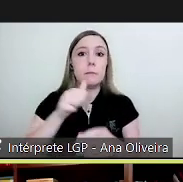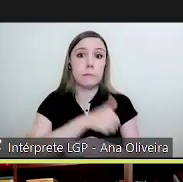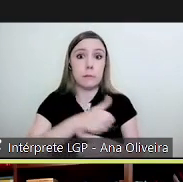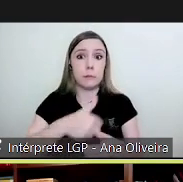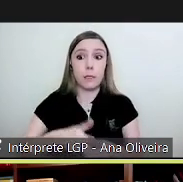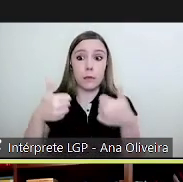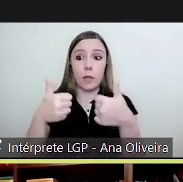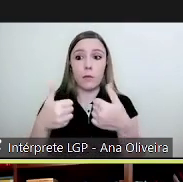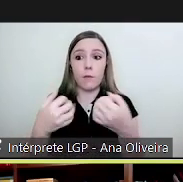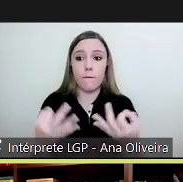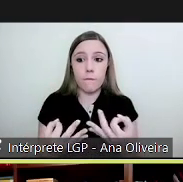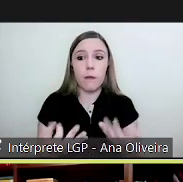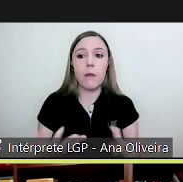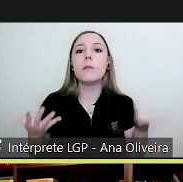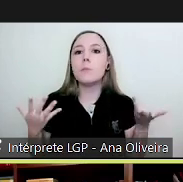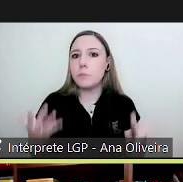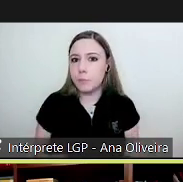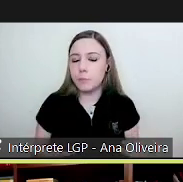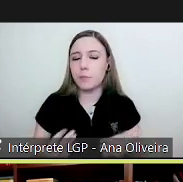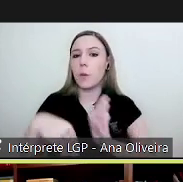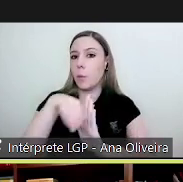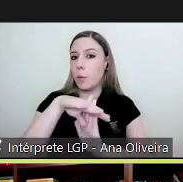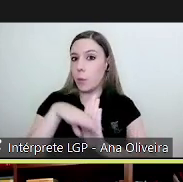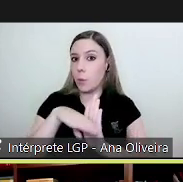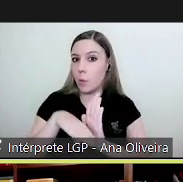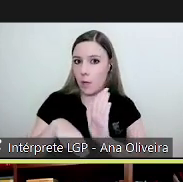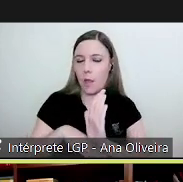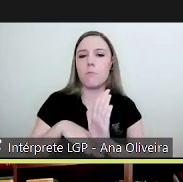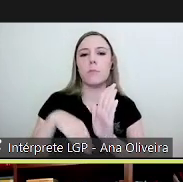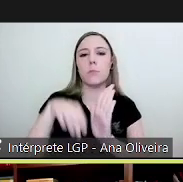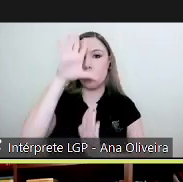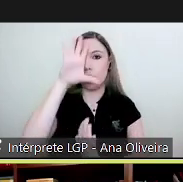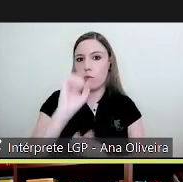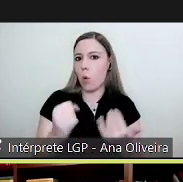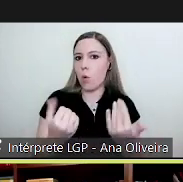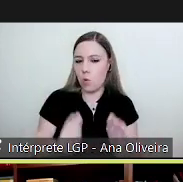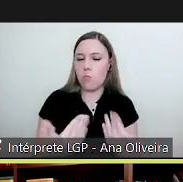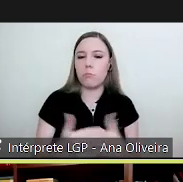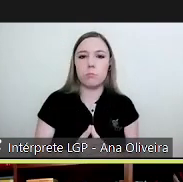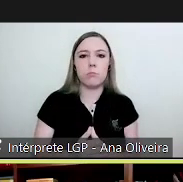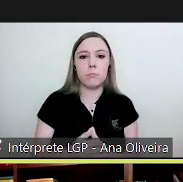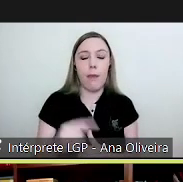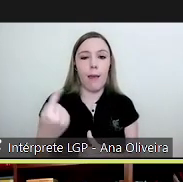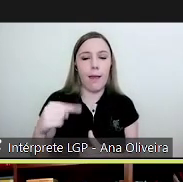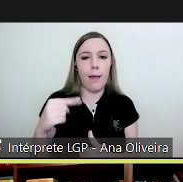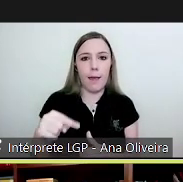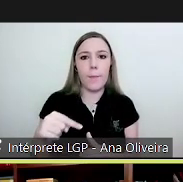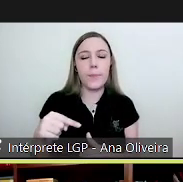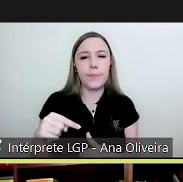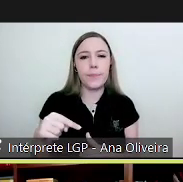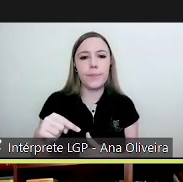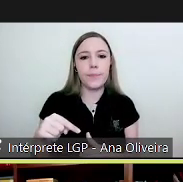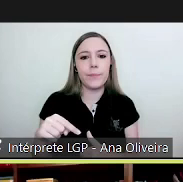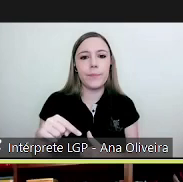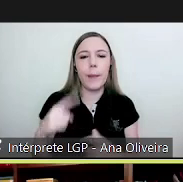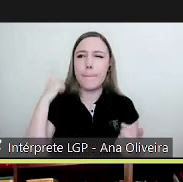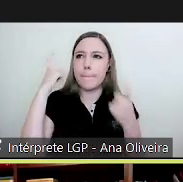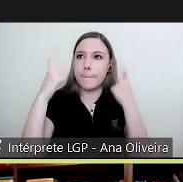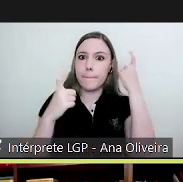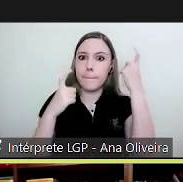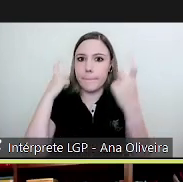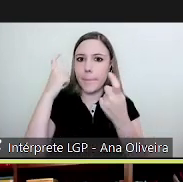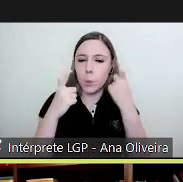cidades. Portanto, o programa do governo atual tem aqui desenhado para